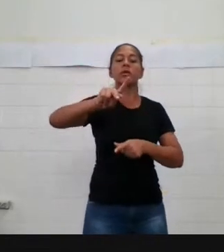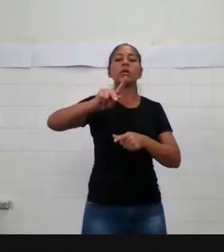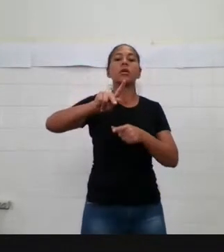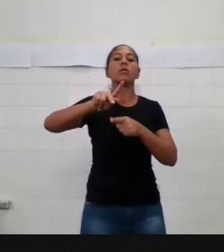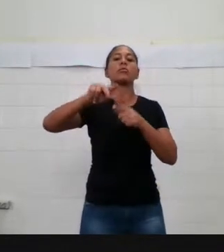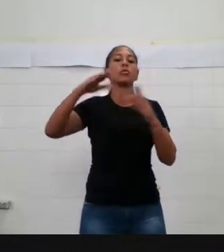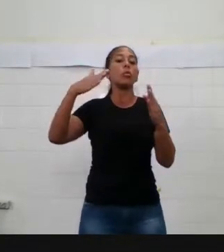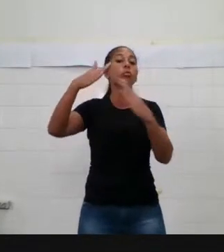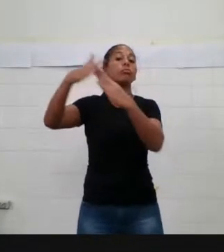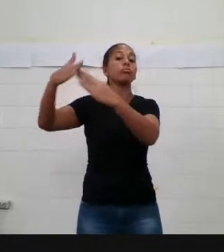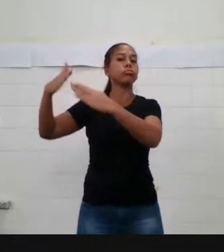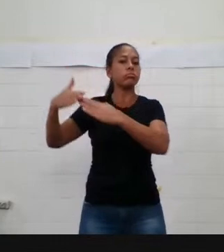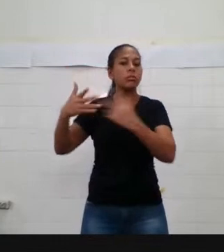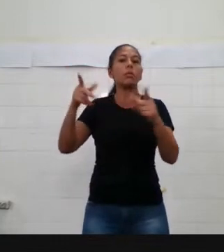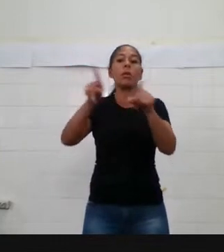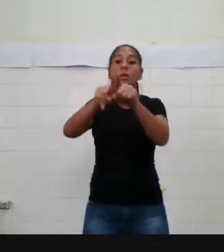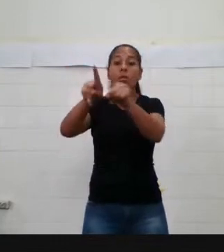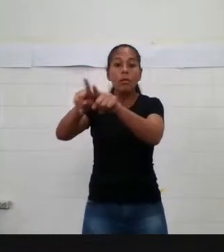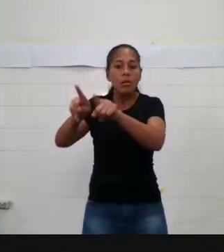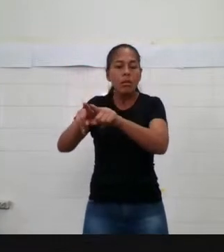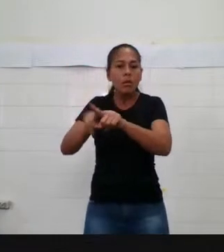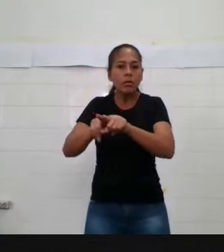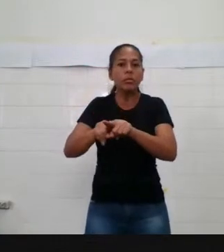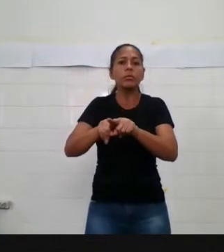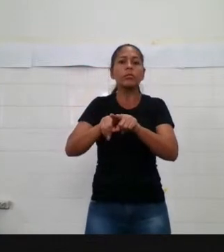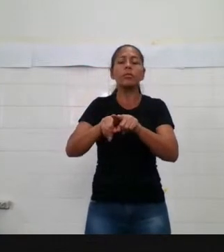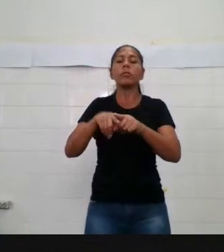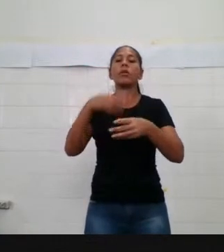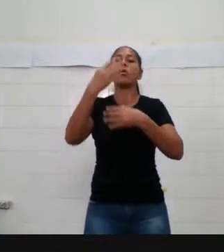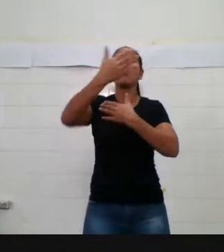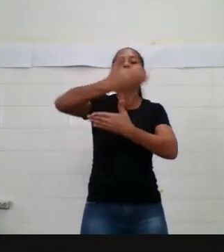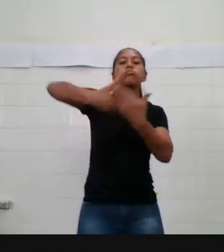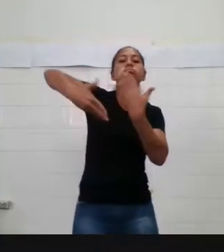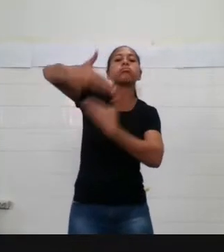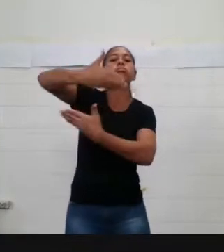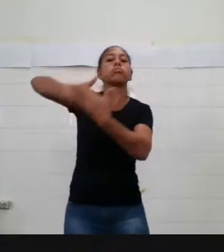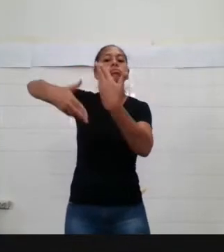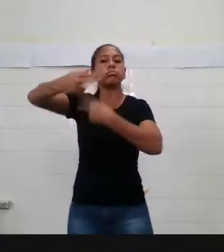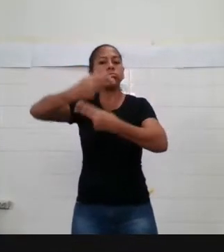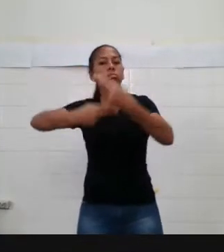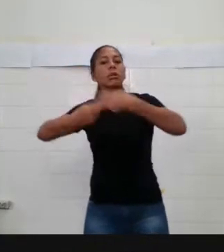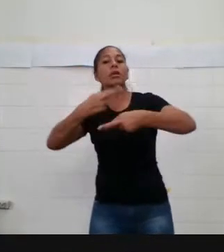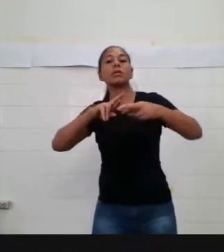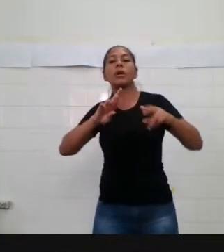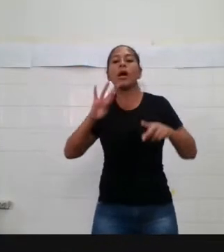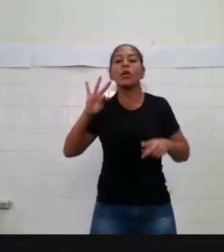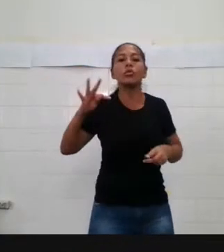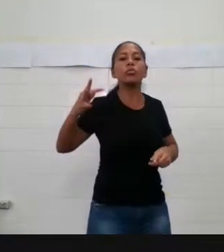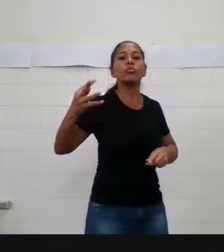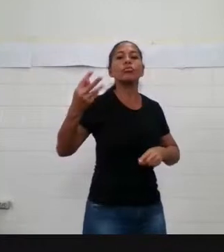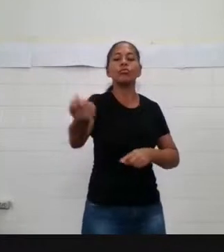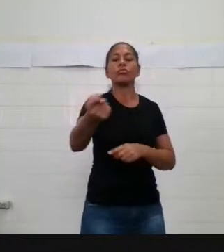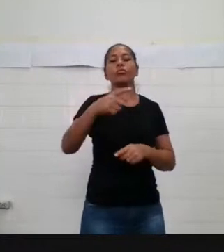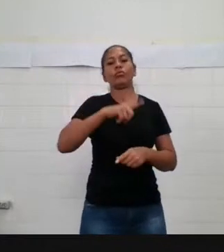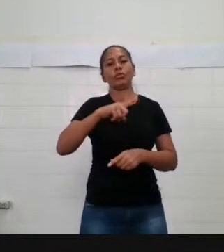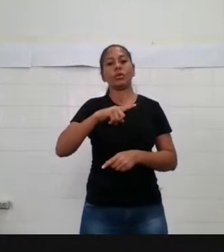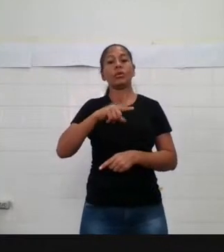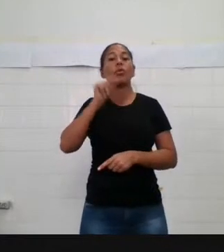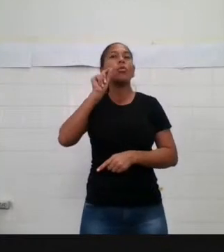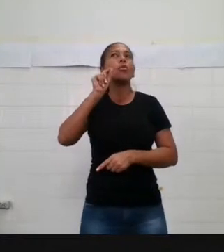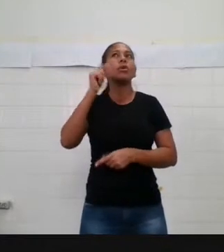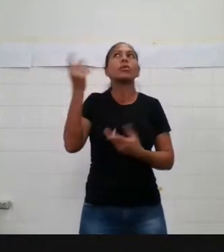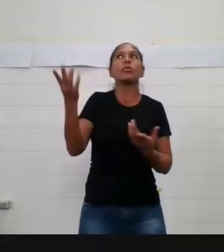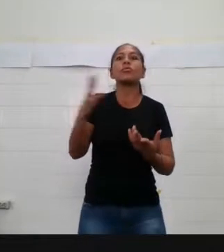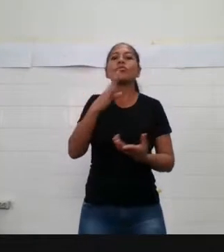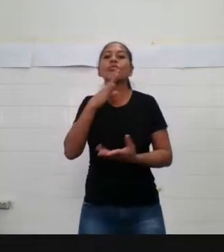ancestralidade, dos dilemas da mulher negra com relação a tudo que cerca o que nós chamamos de sentimento.